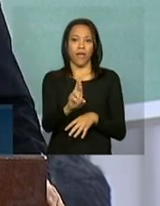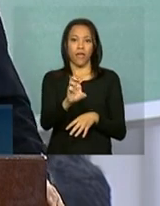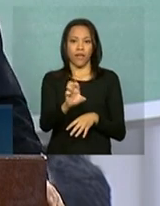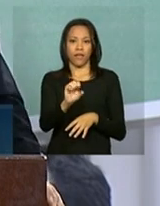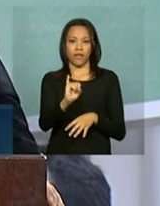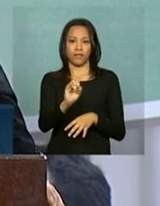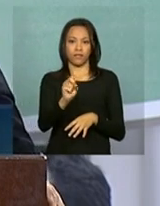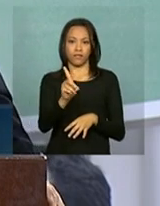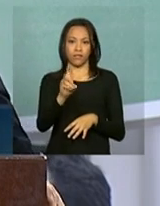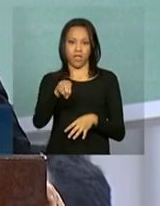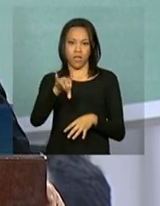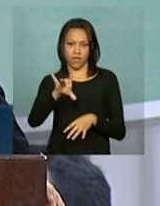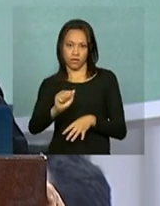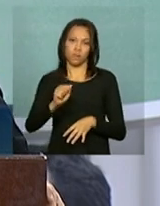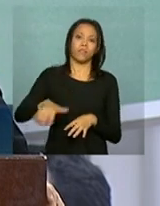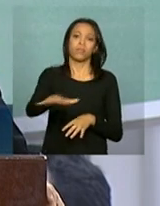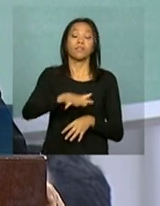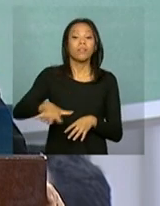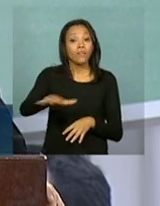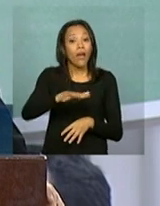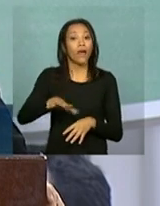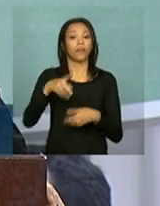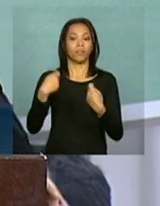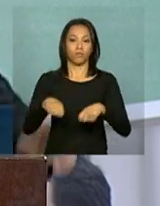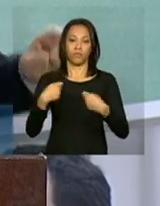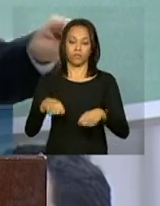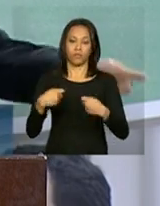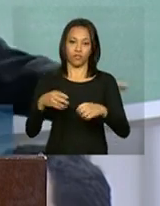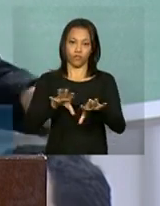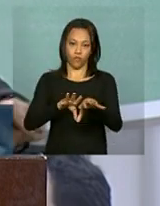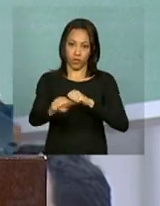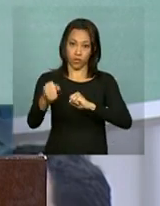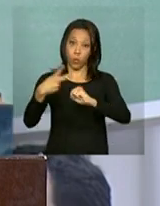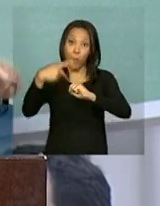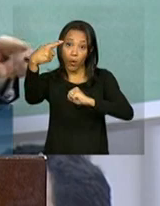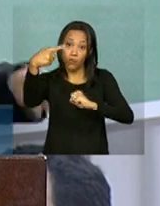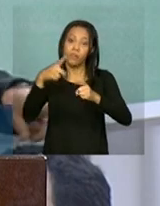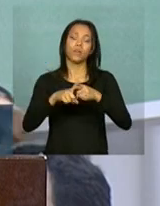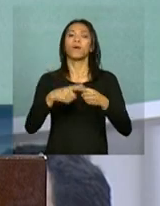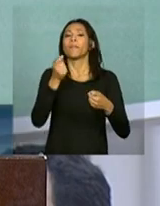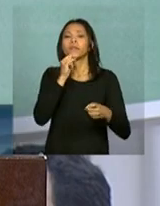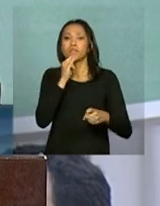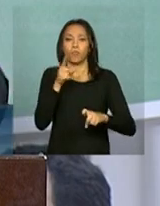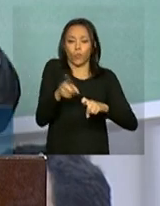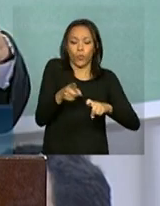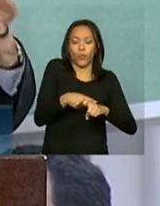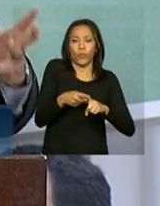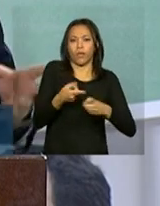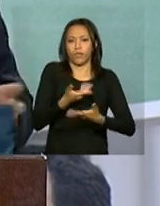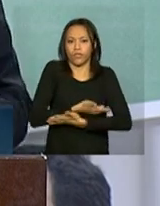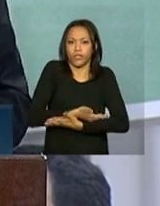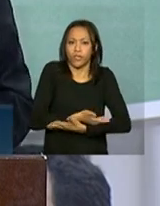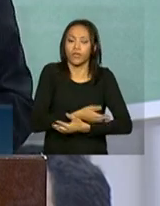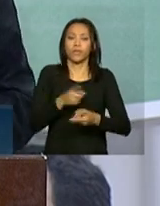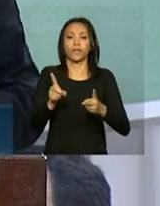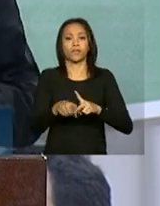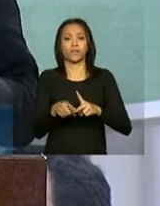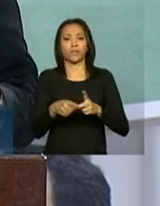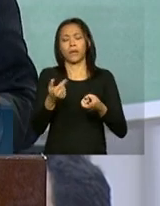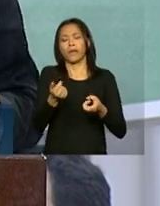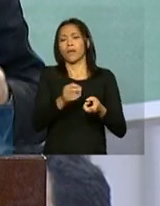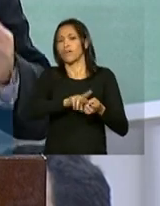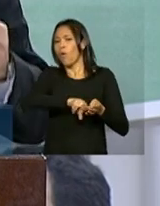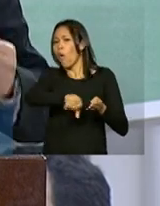críticas e prioritárias do Sistema Único de Saúde, como é a pediatria, ginecologia, obstetrícia e as outras áreas